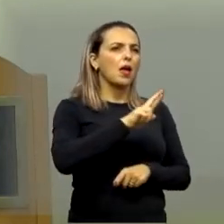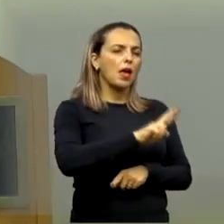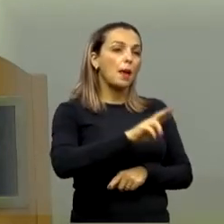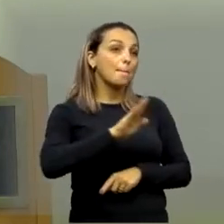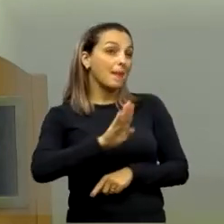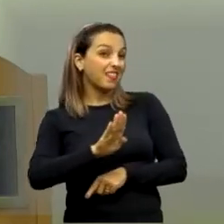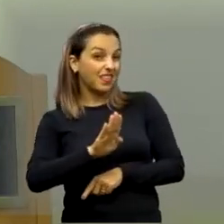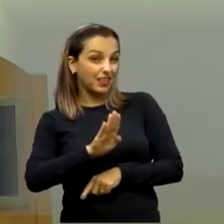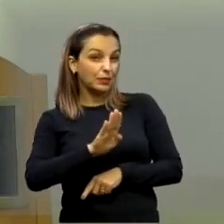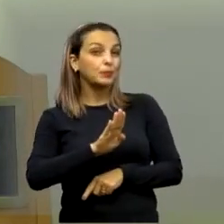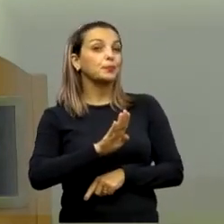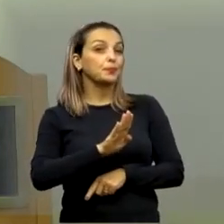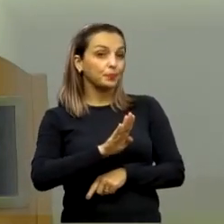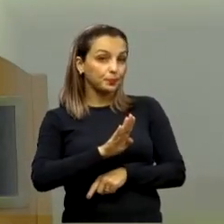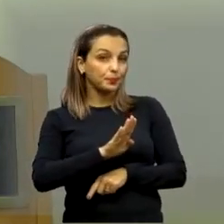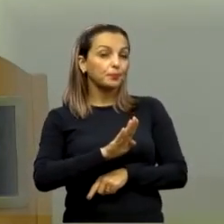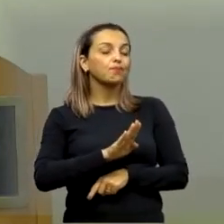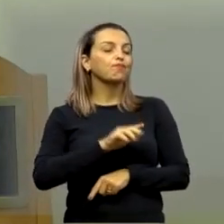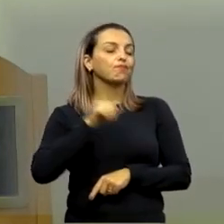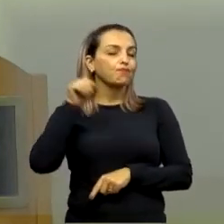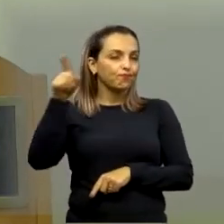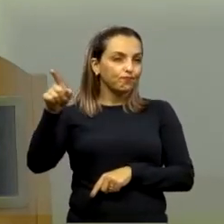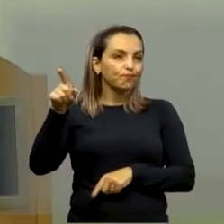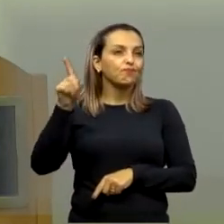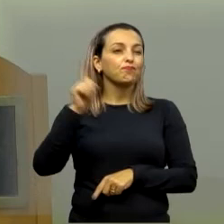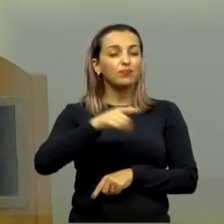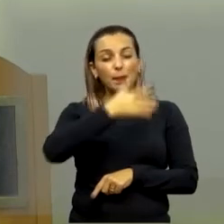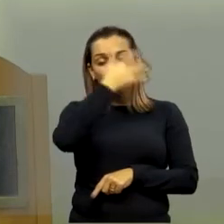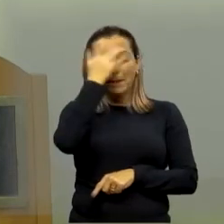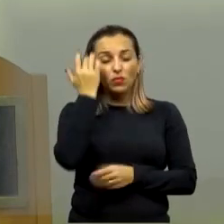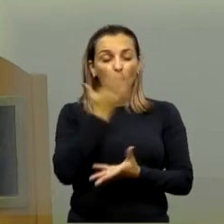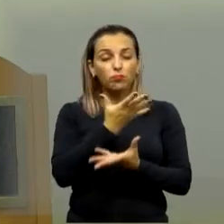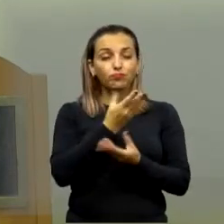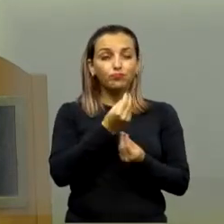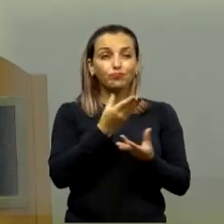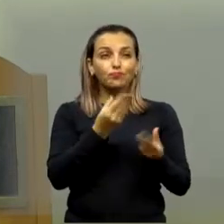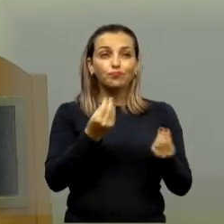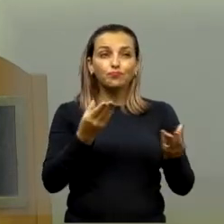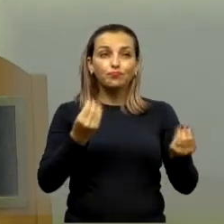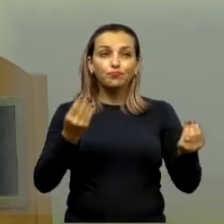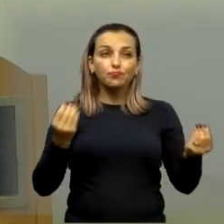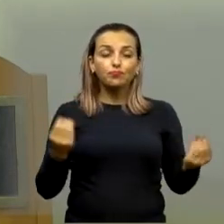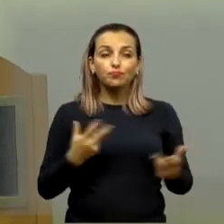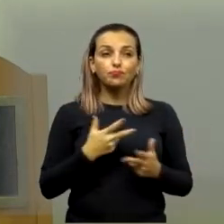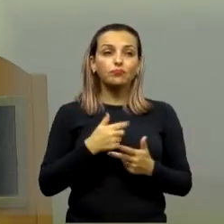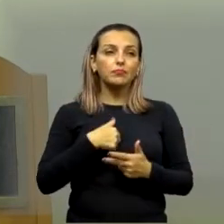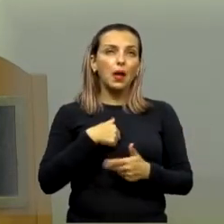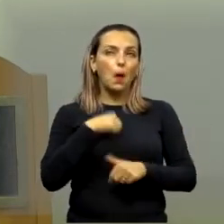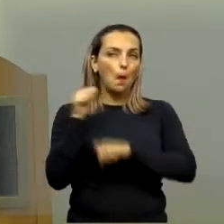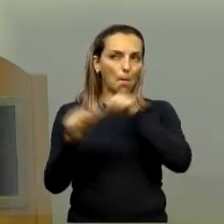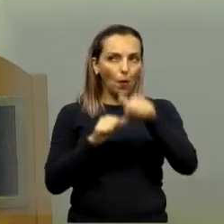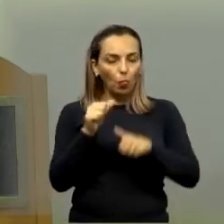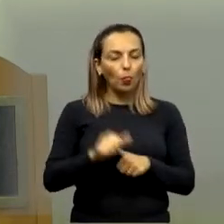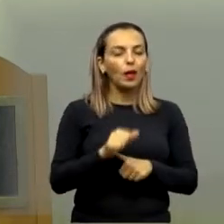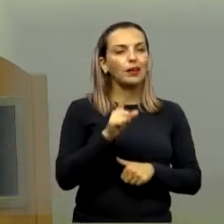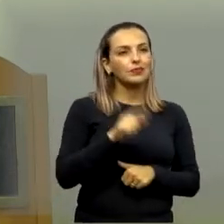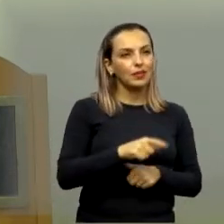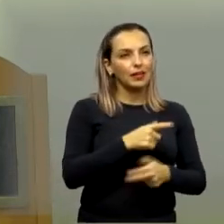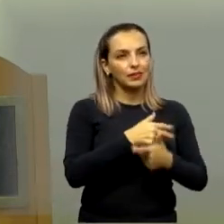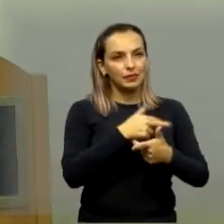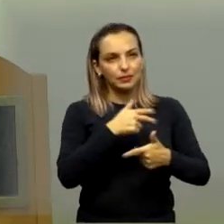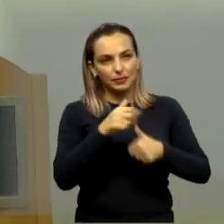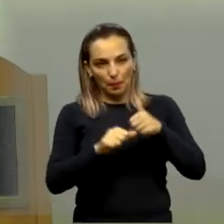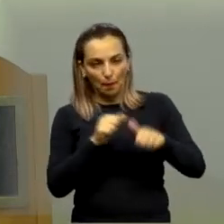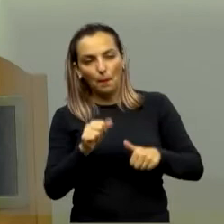mudei Ribeirão Bonito e é tanta gente até tanta tanta coisa que é para falar que eu tava mudando Ribeirão Bonito Ribeirão